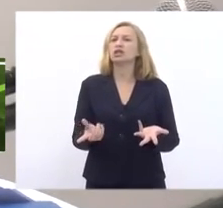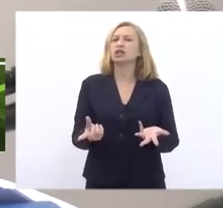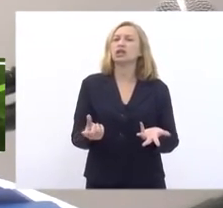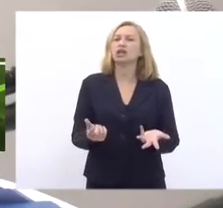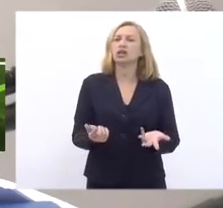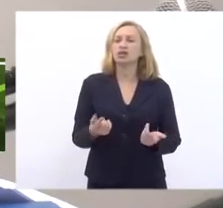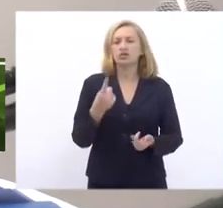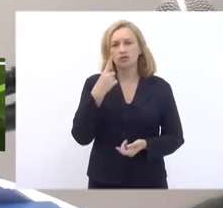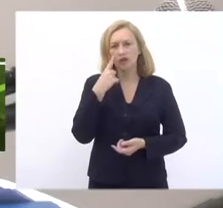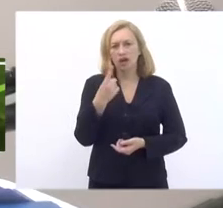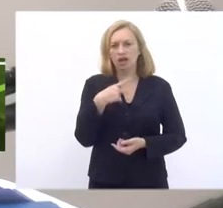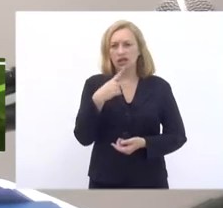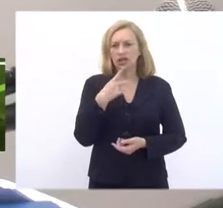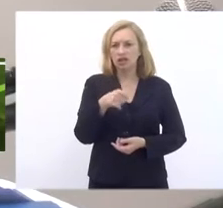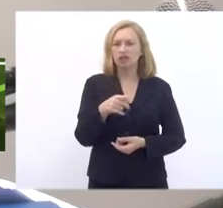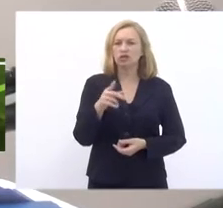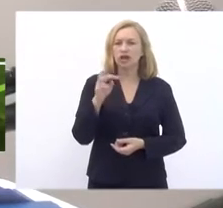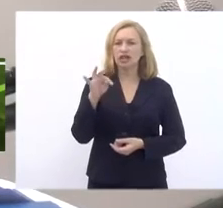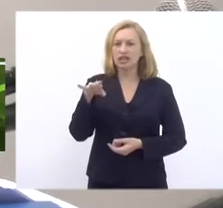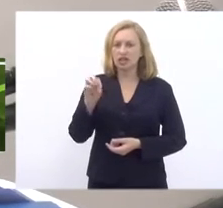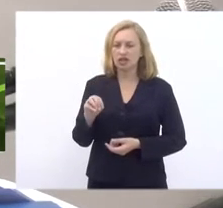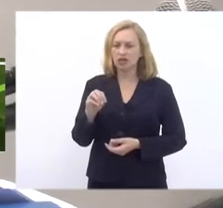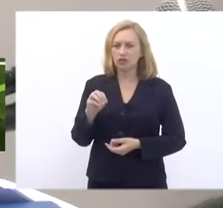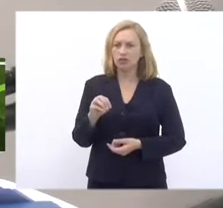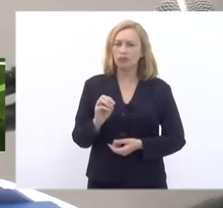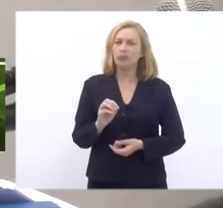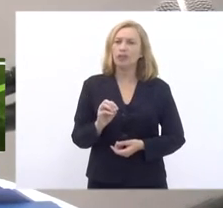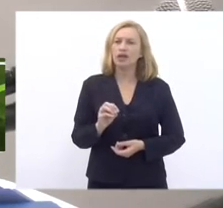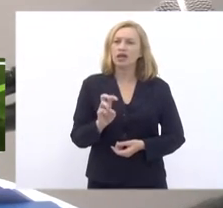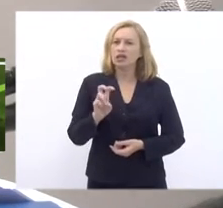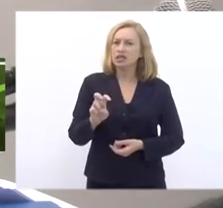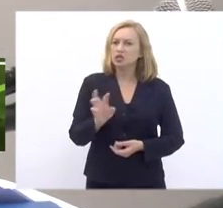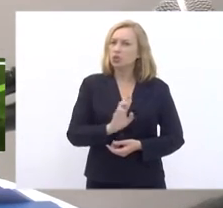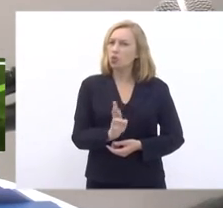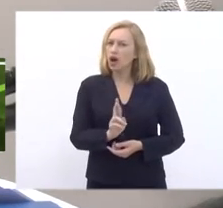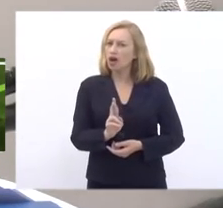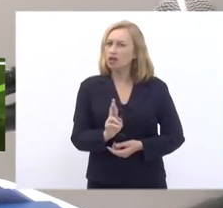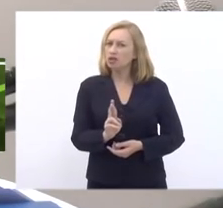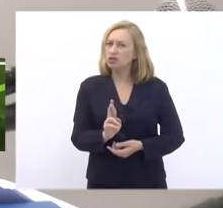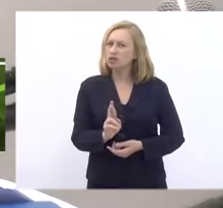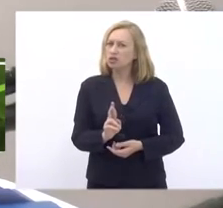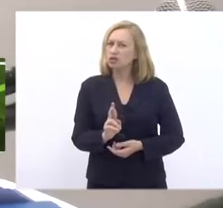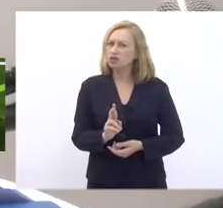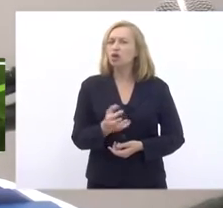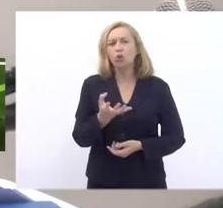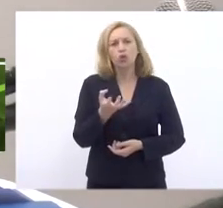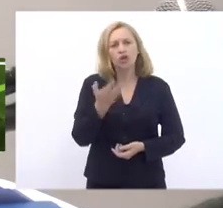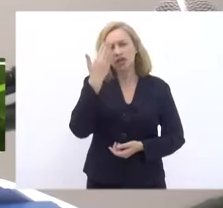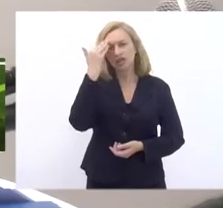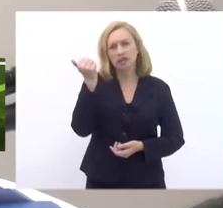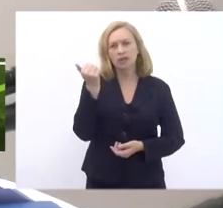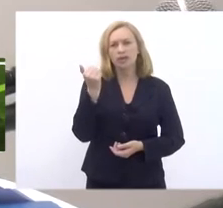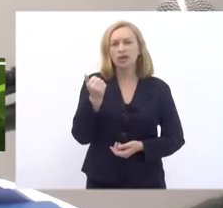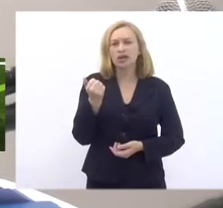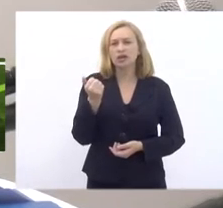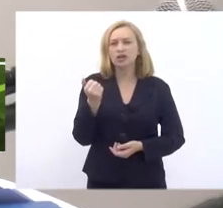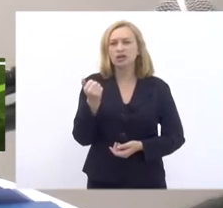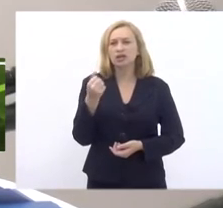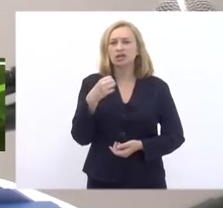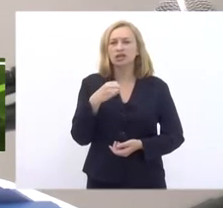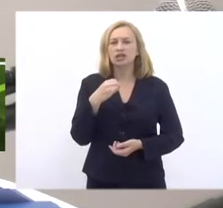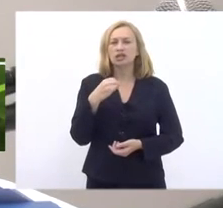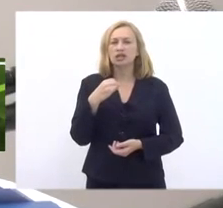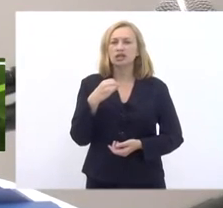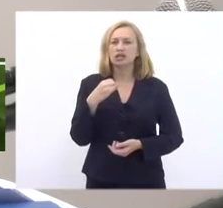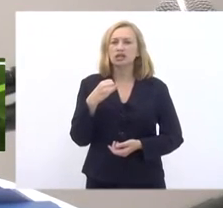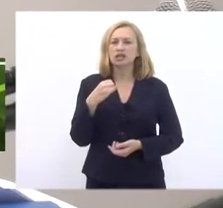aqui no termo aditivo como na faixa de R$ 5,00. Né, eu queria saber se há